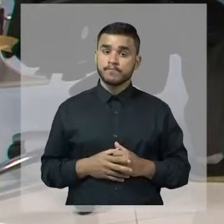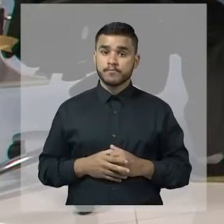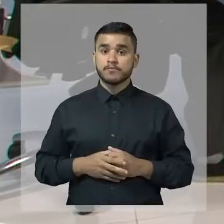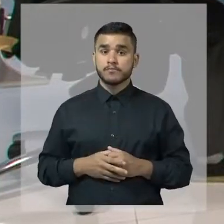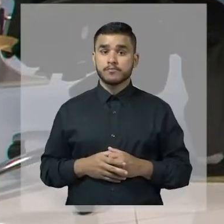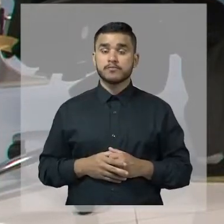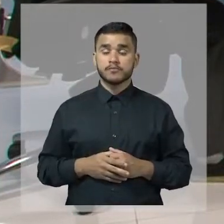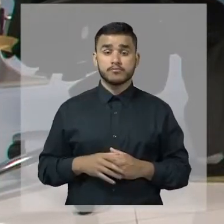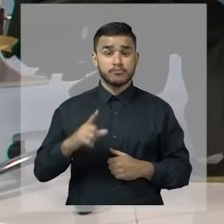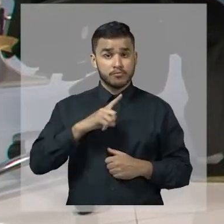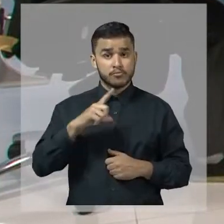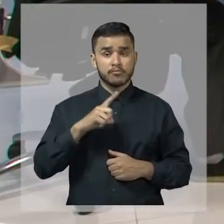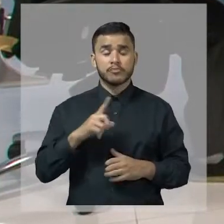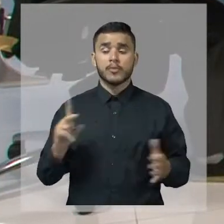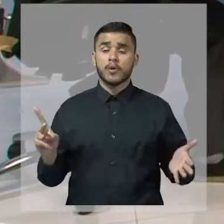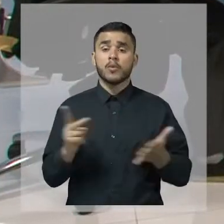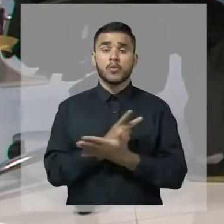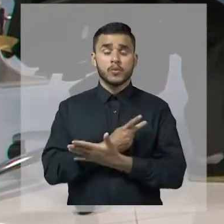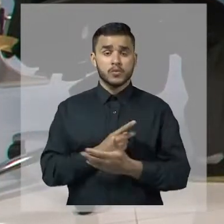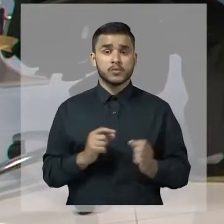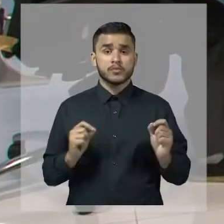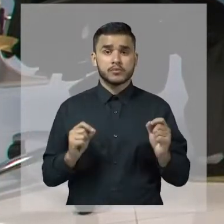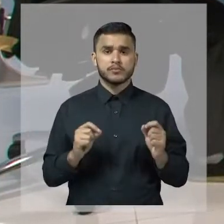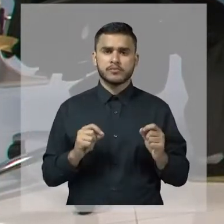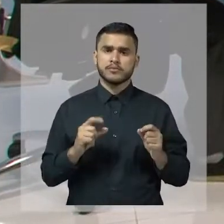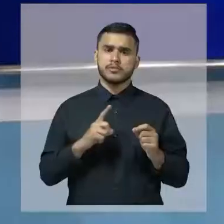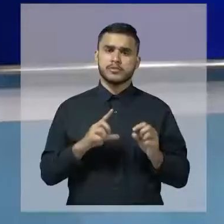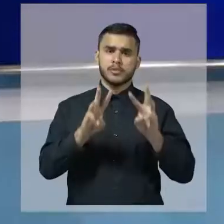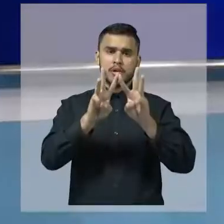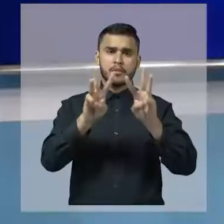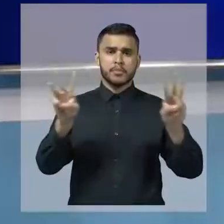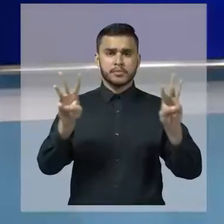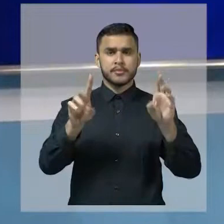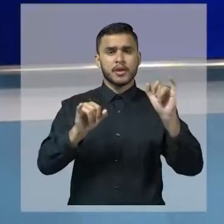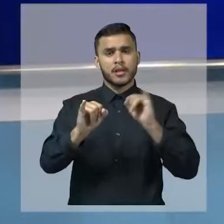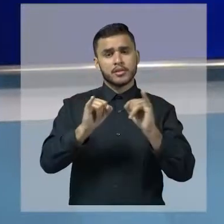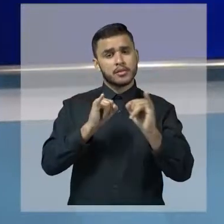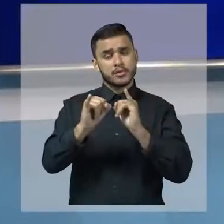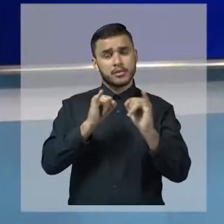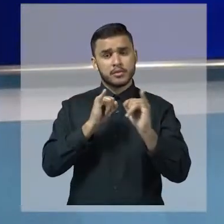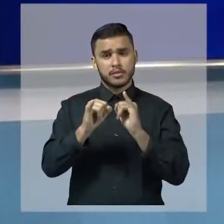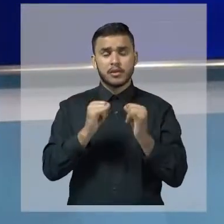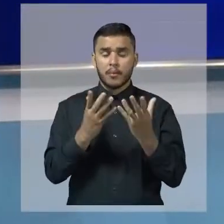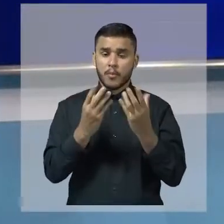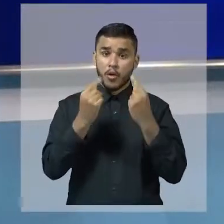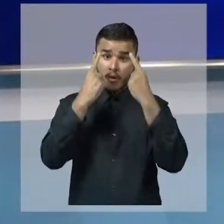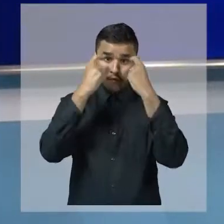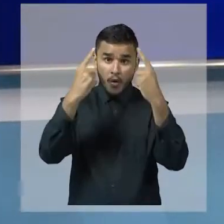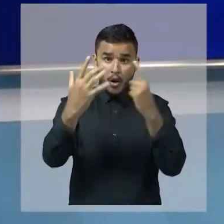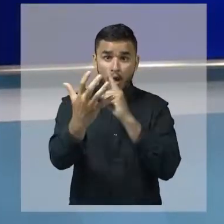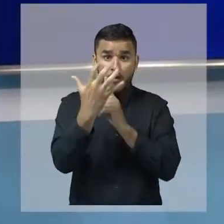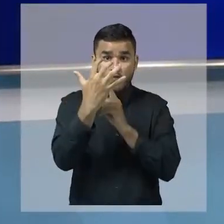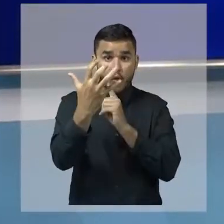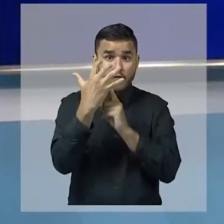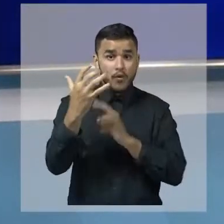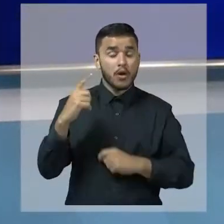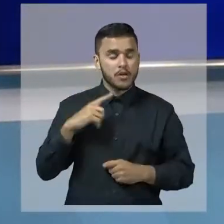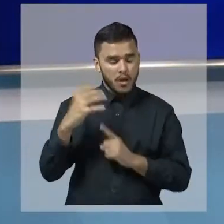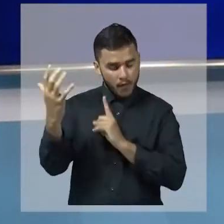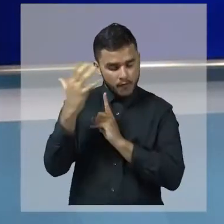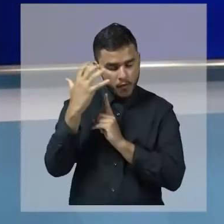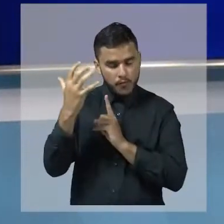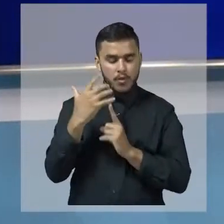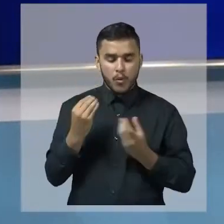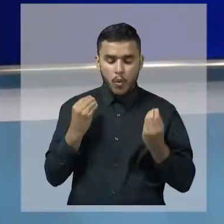influência também de certos sites da internet que induzem a violência, que ensinam como